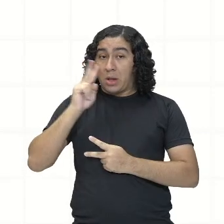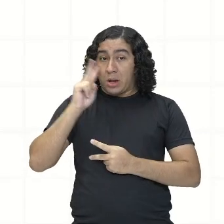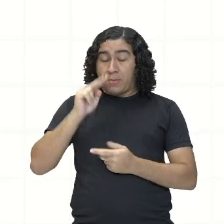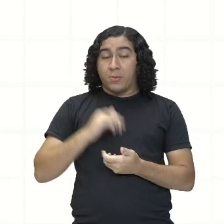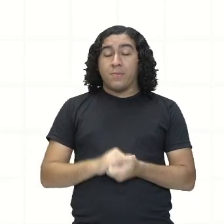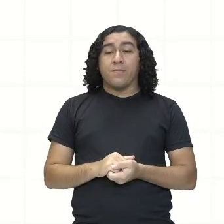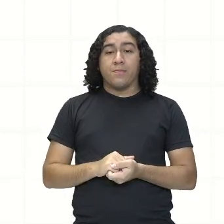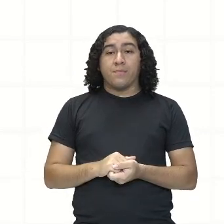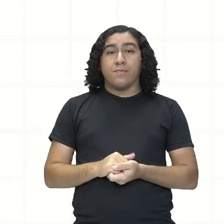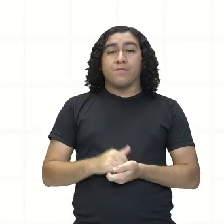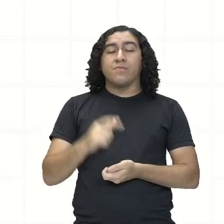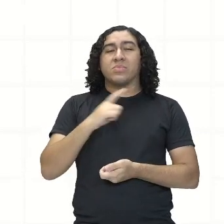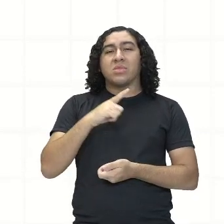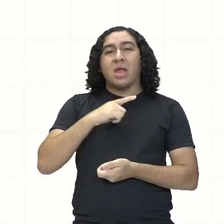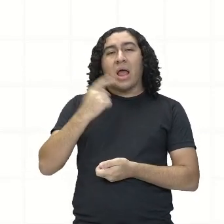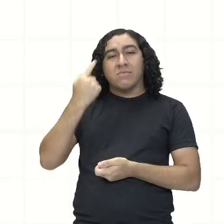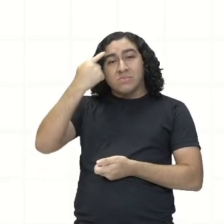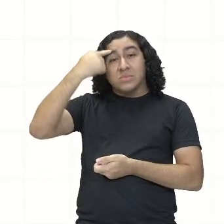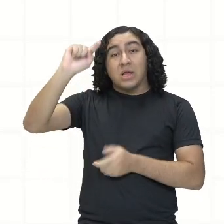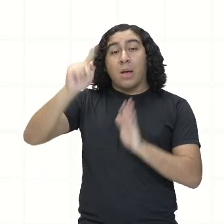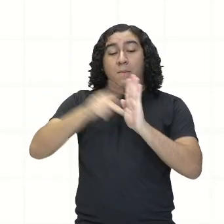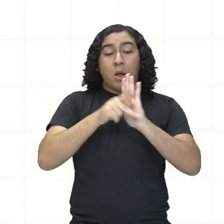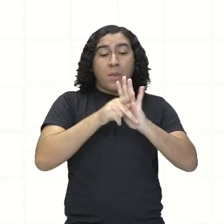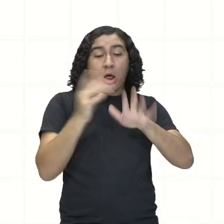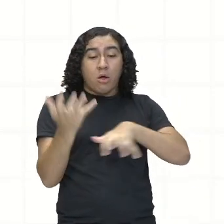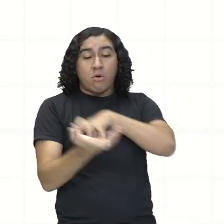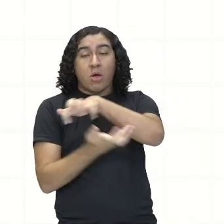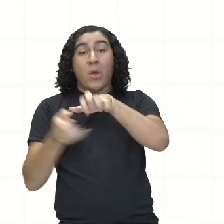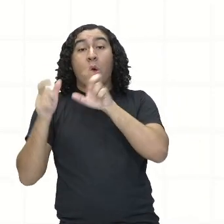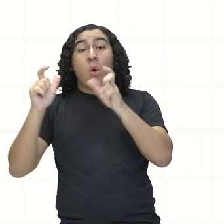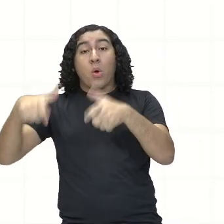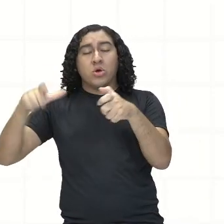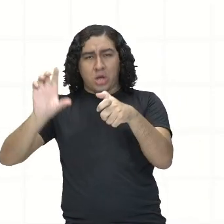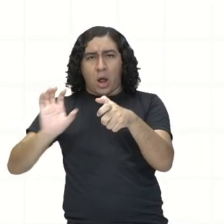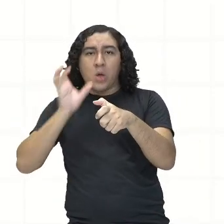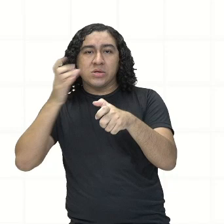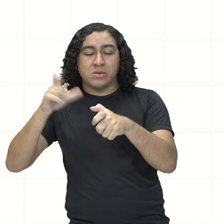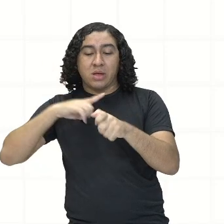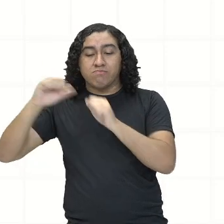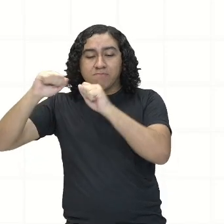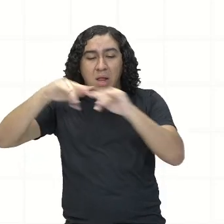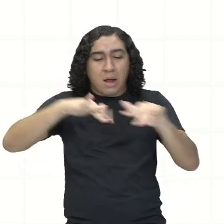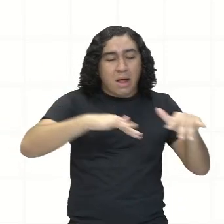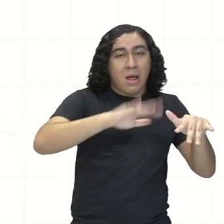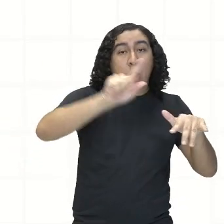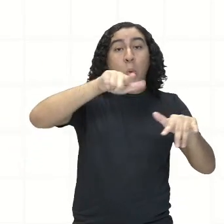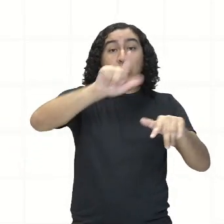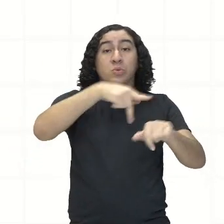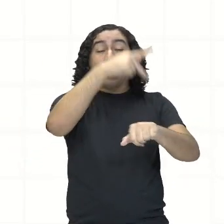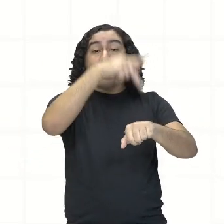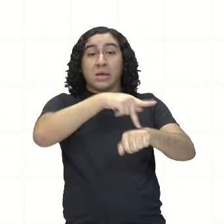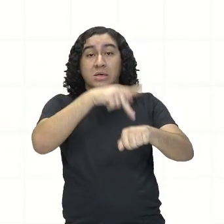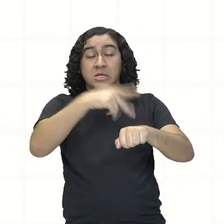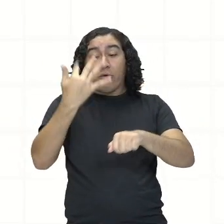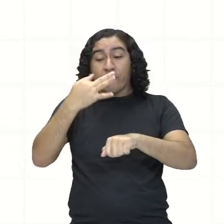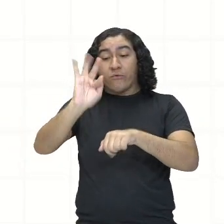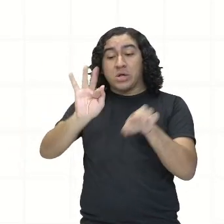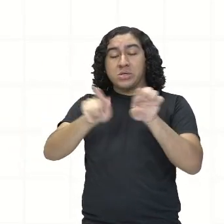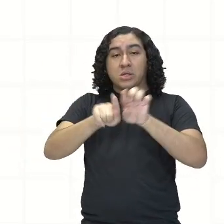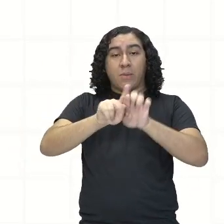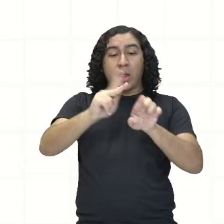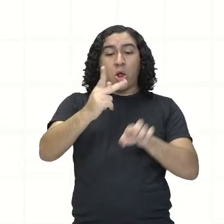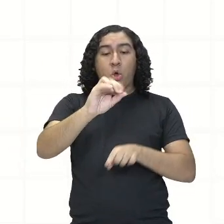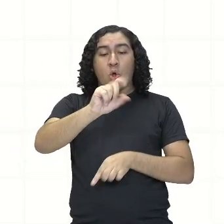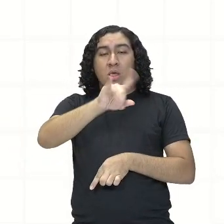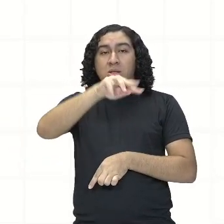Propaga as ideias da Reforma Protestante na França e na Holanda. Ele vai desenvolver aí o